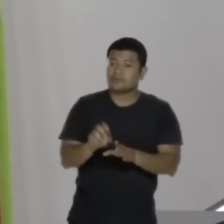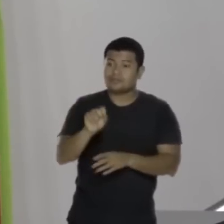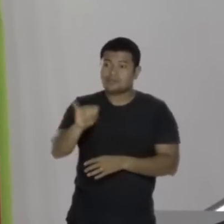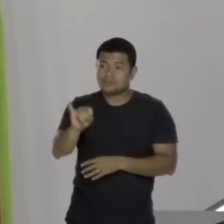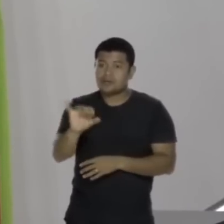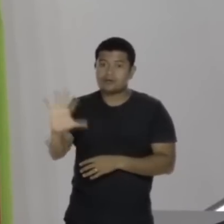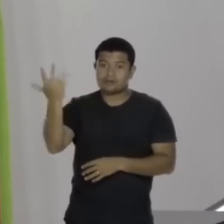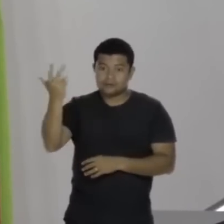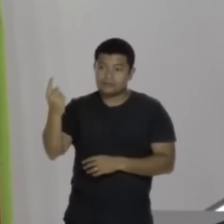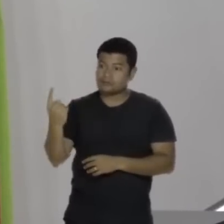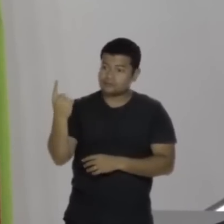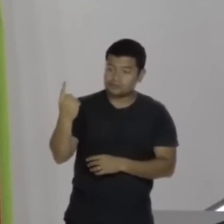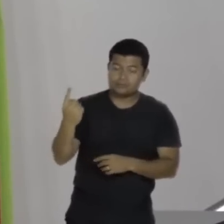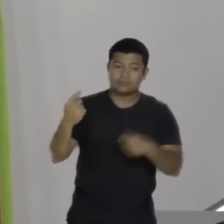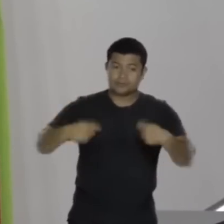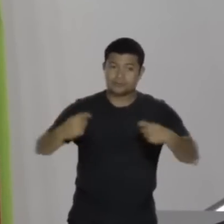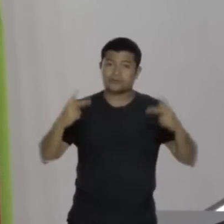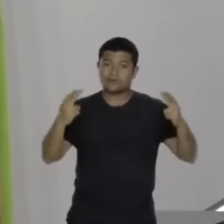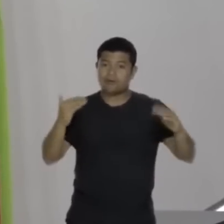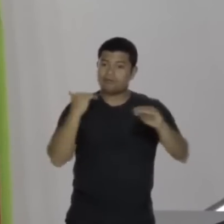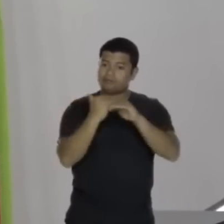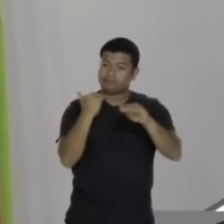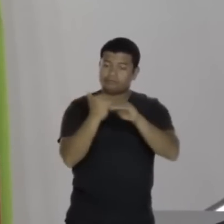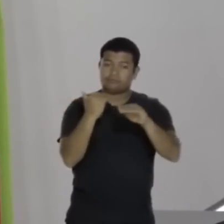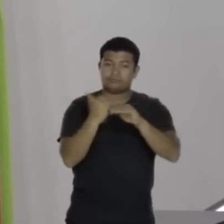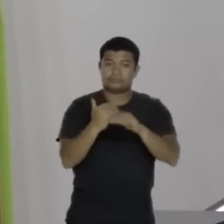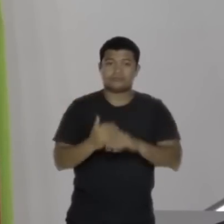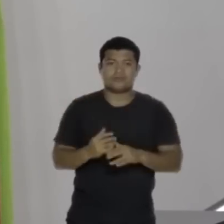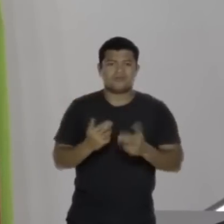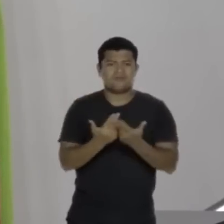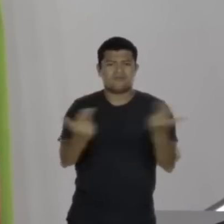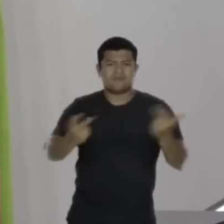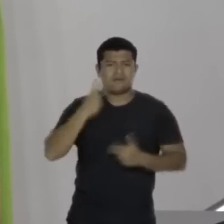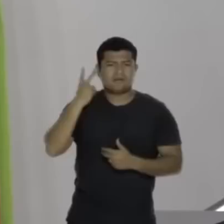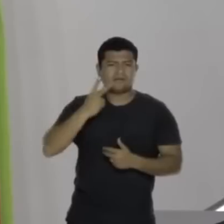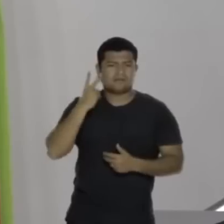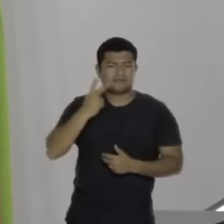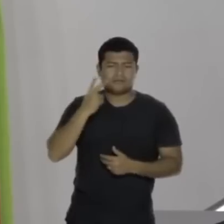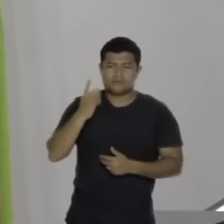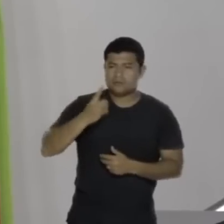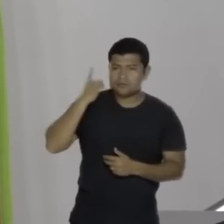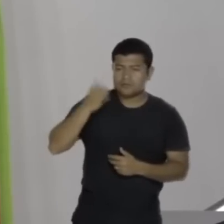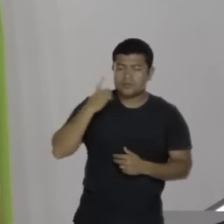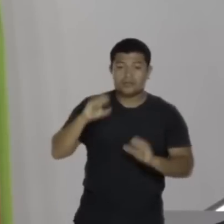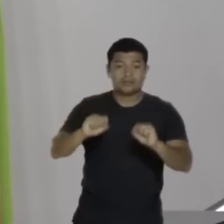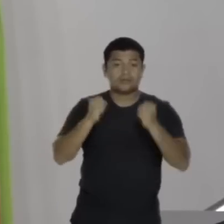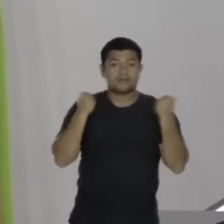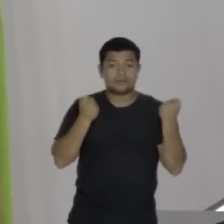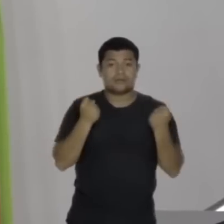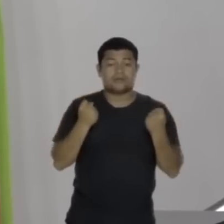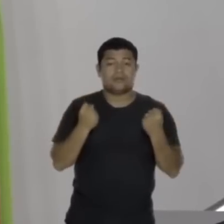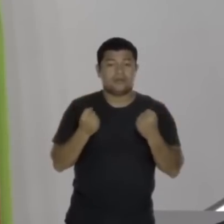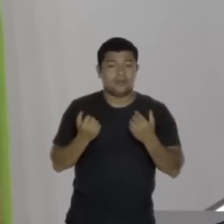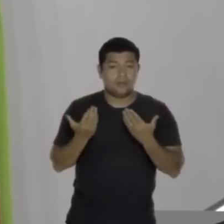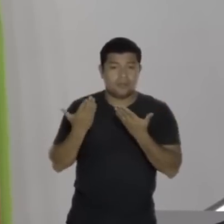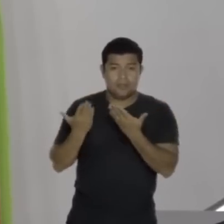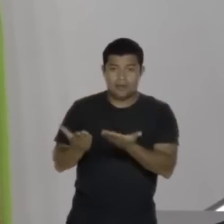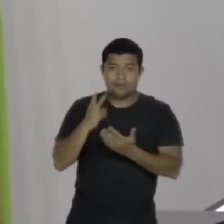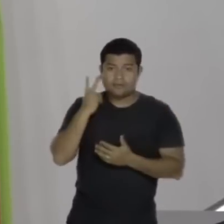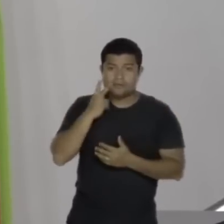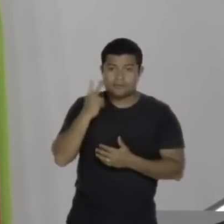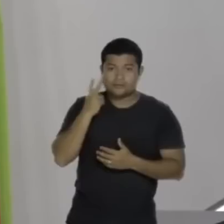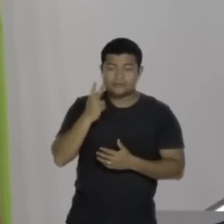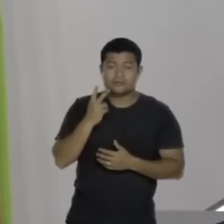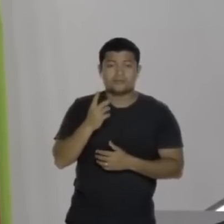para outro. Mas o que quase ninguém está falando? Eu vi vários deputados, eu vi várias autoridades defenderem a vereadora cassada. Mas eu não vi